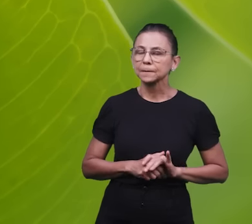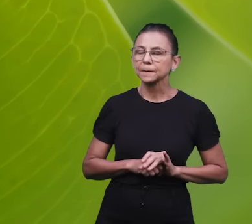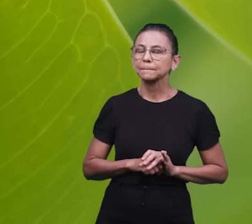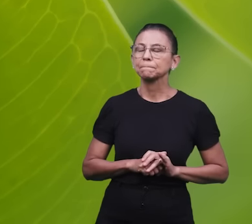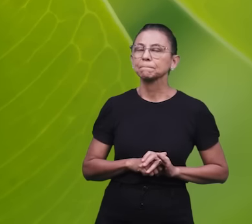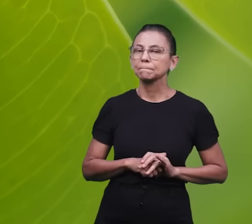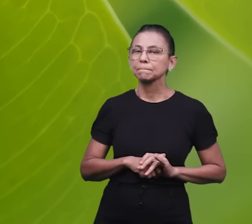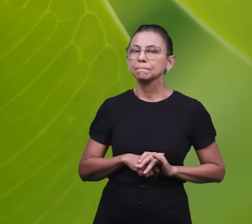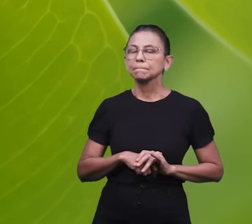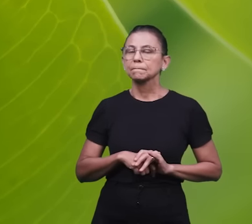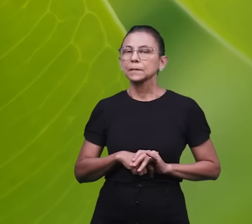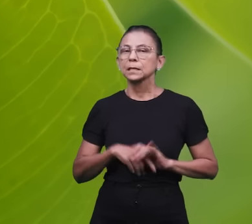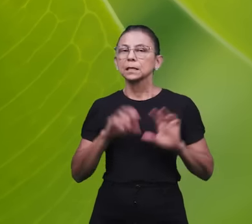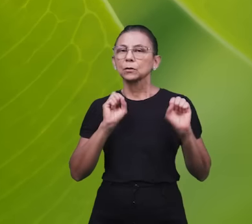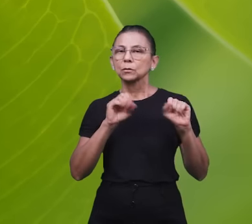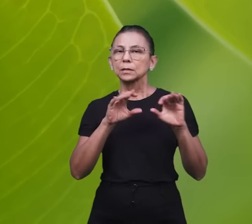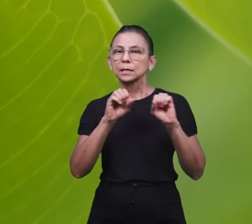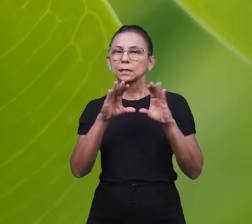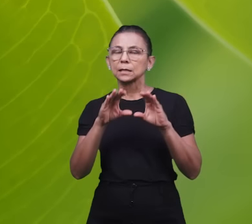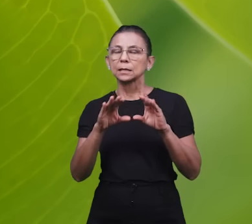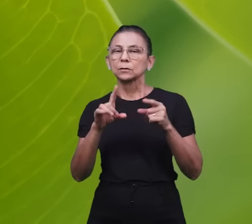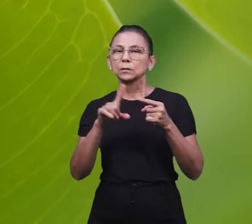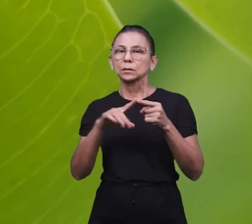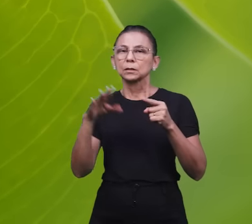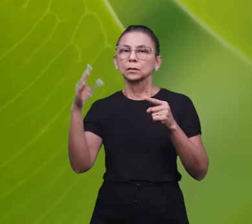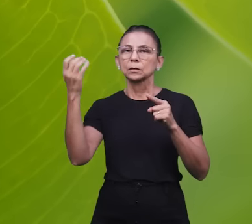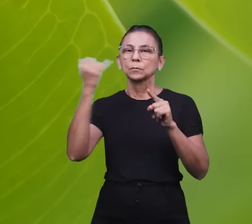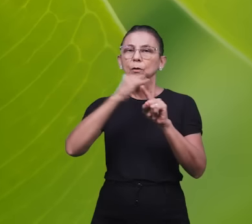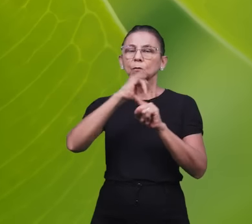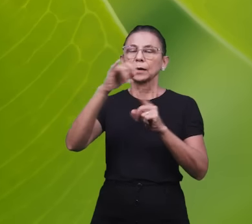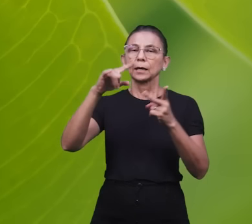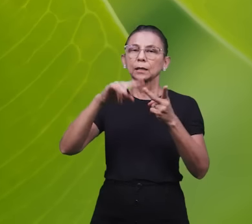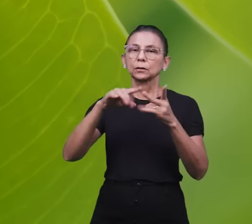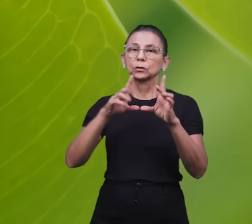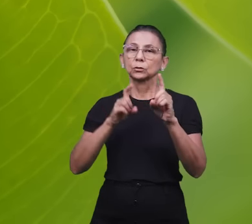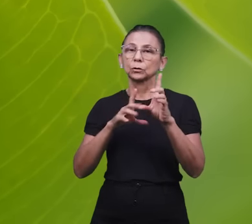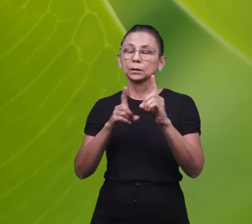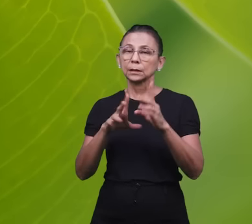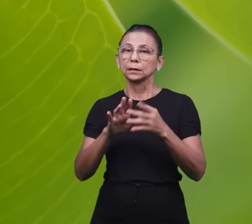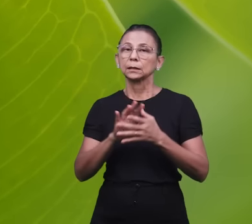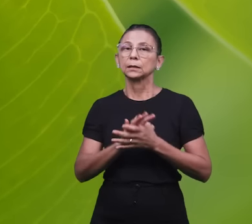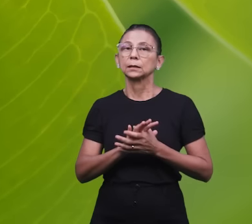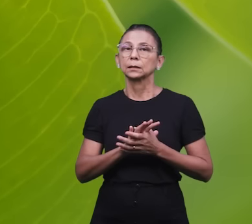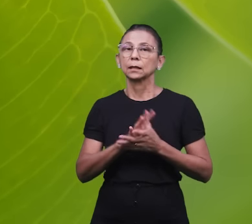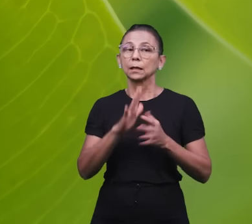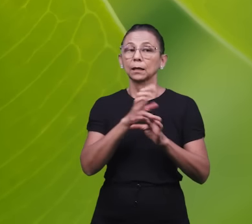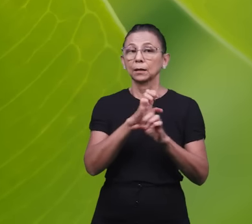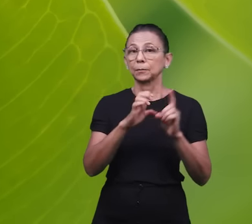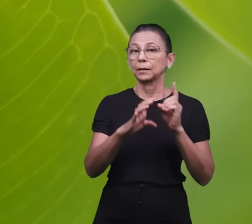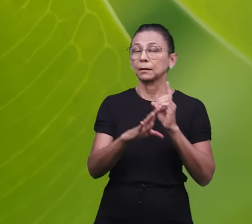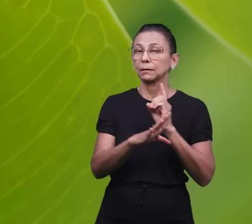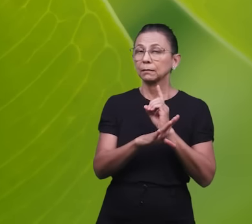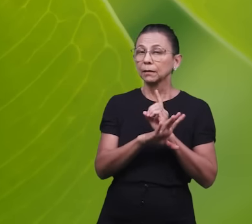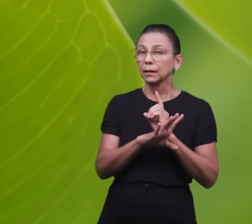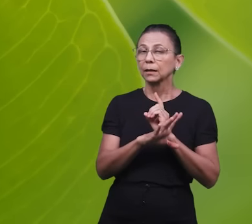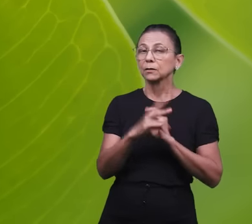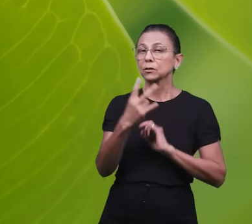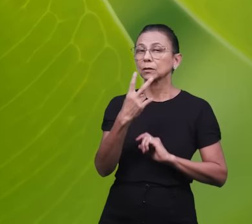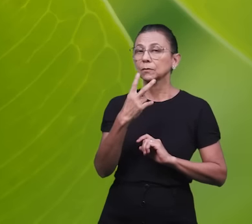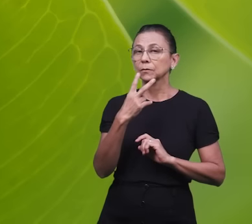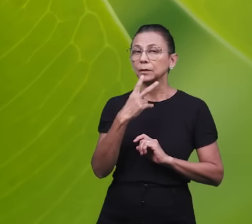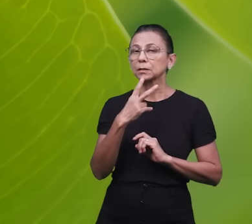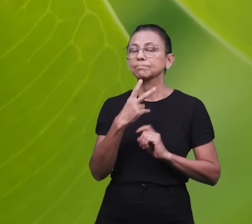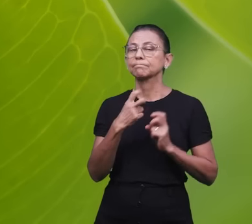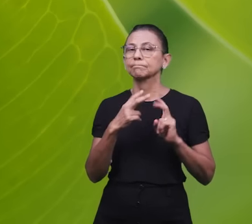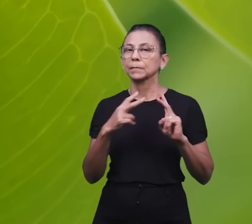que traz ensinamento Profético e doutrinário das perguntas da Escola Bíblica Dominical tem nos trazendo